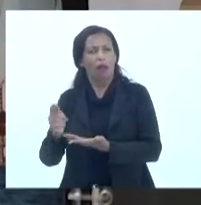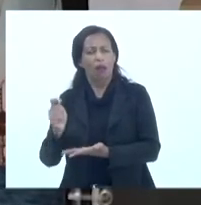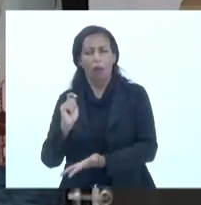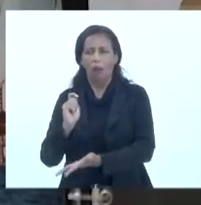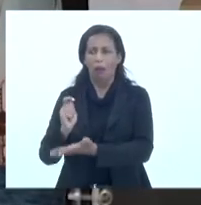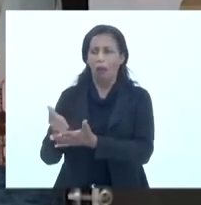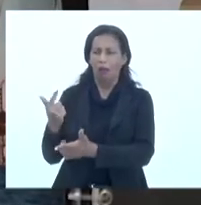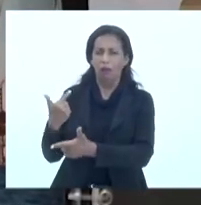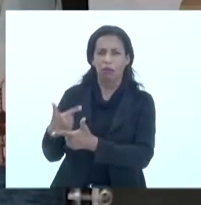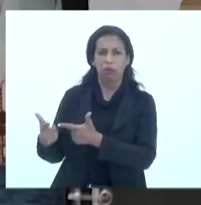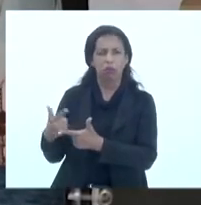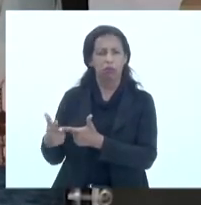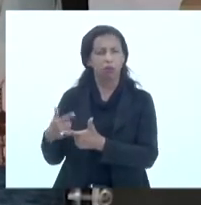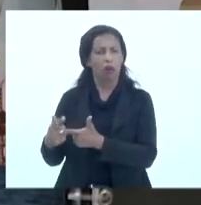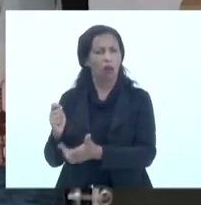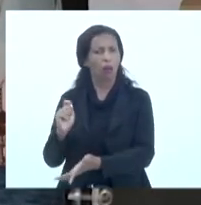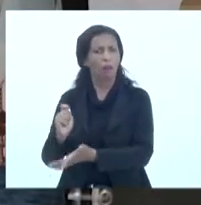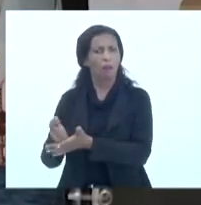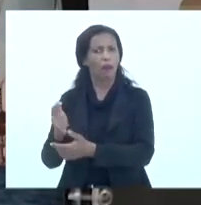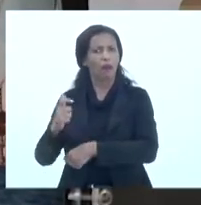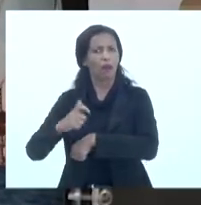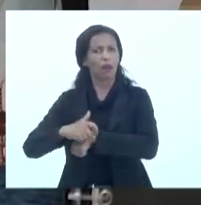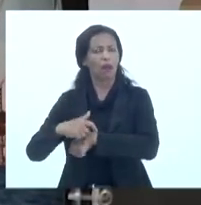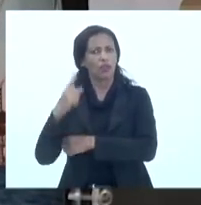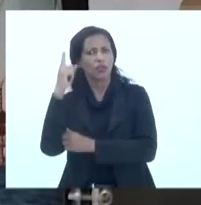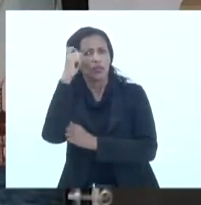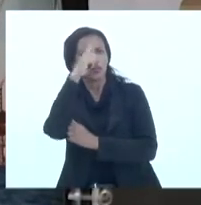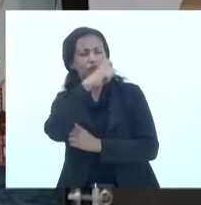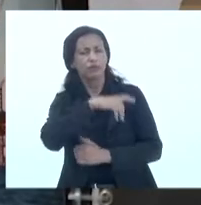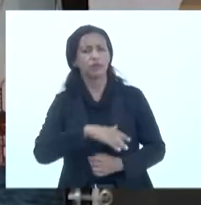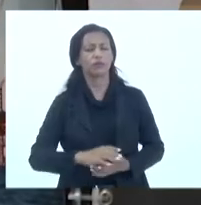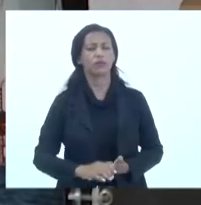buraco gigante que existia naquele momento.